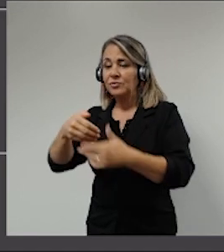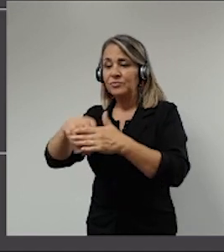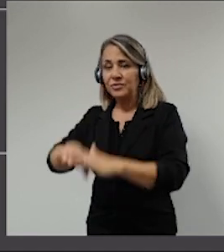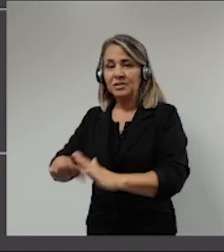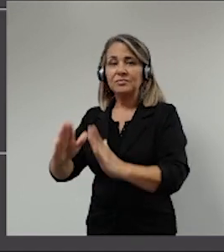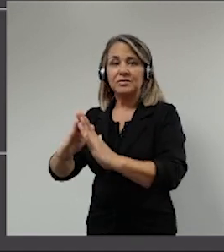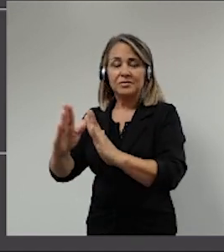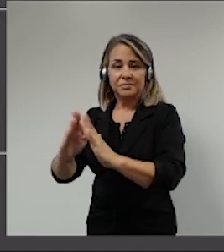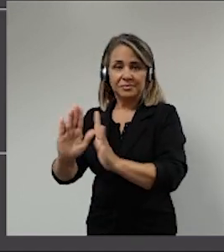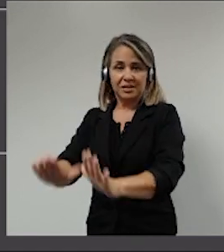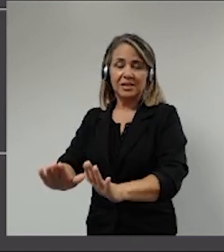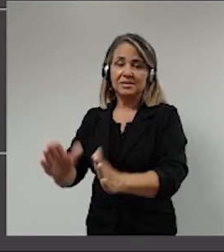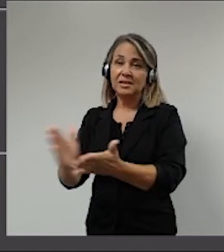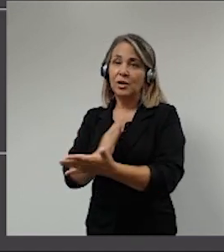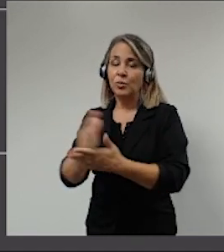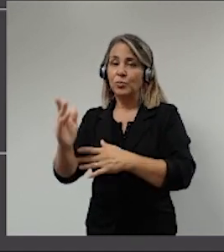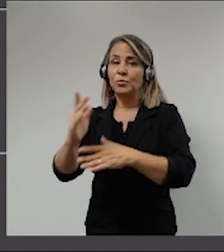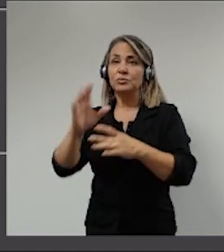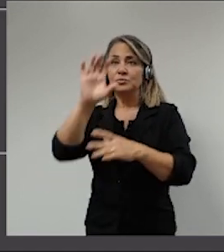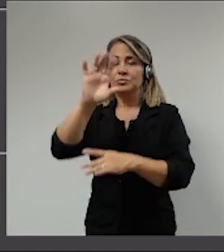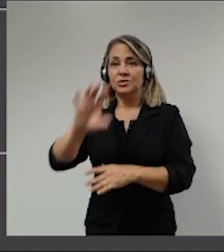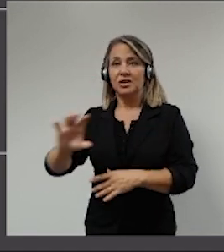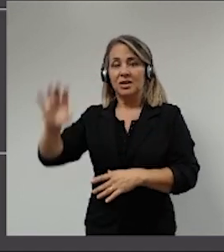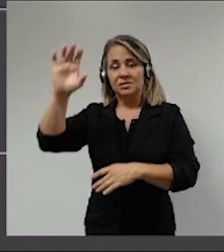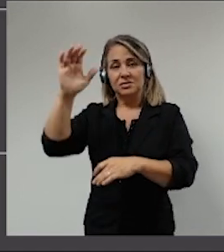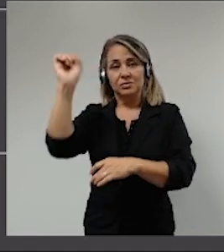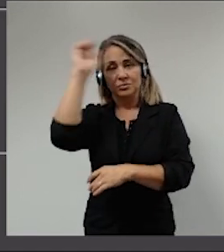país, ou então foi